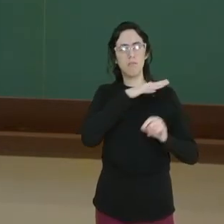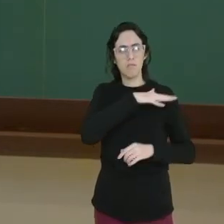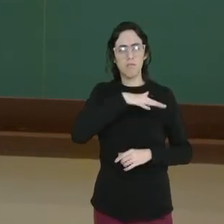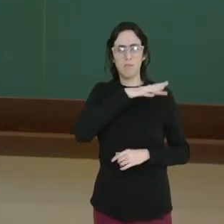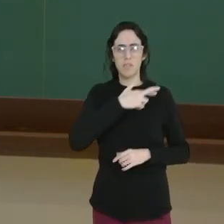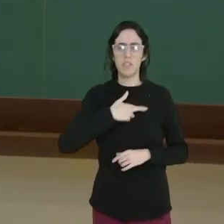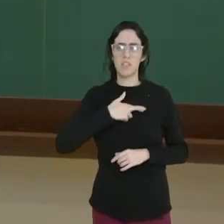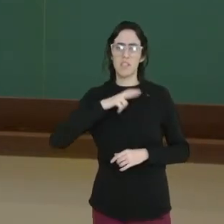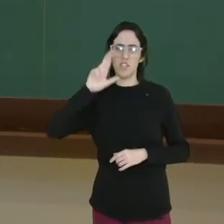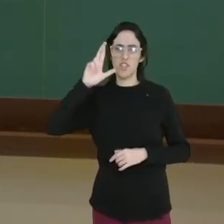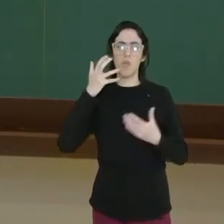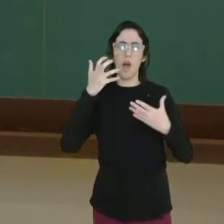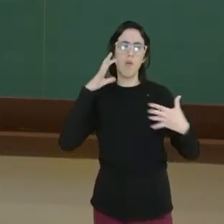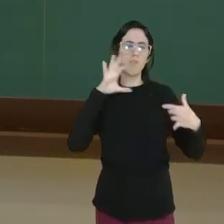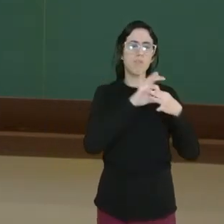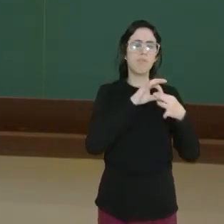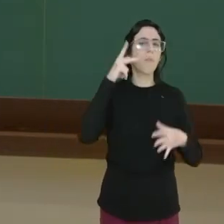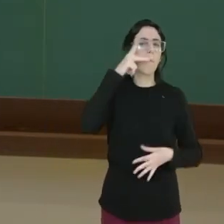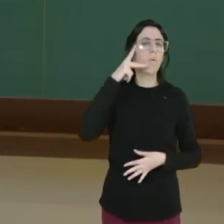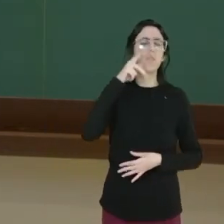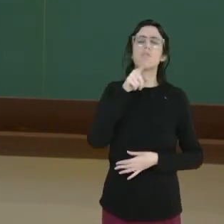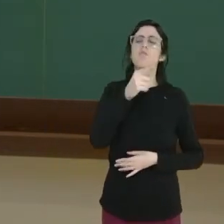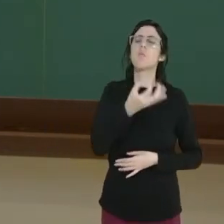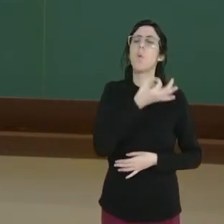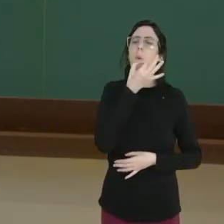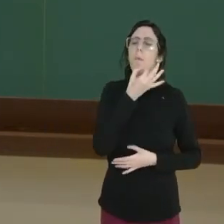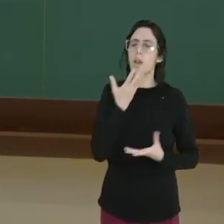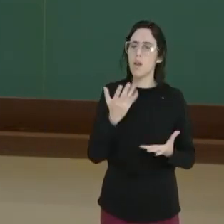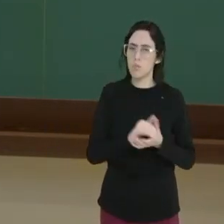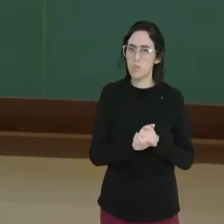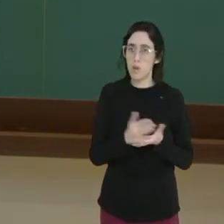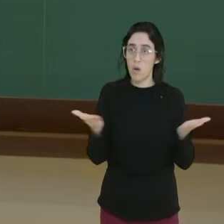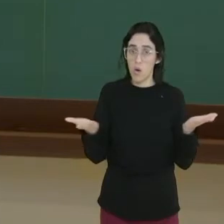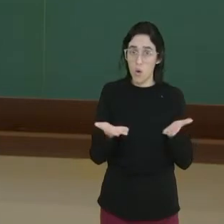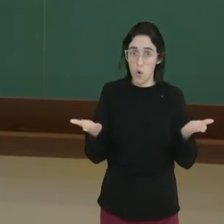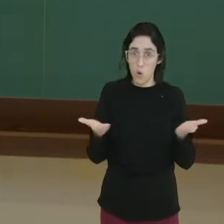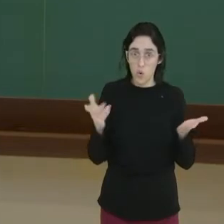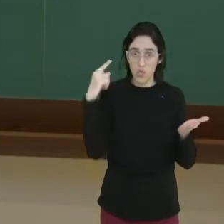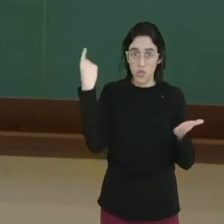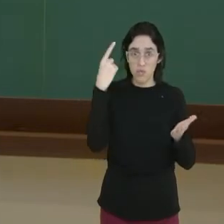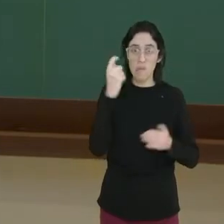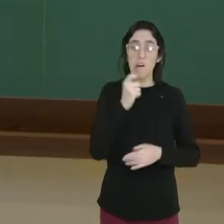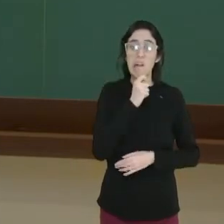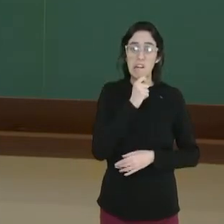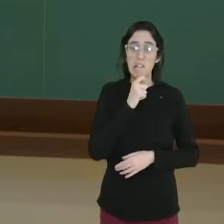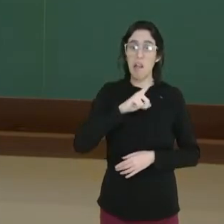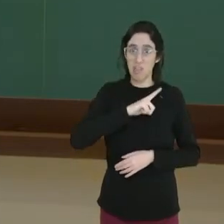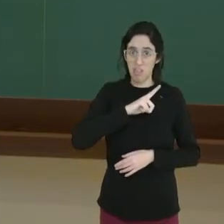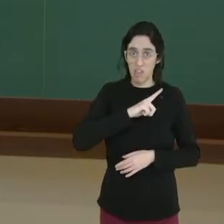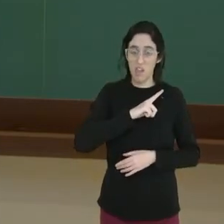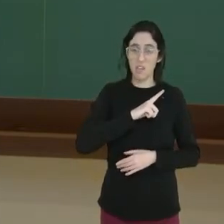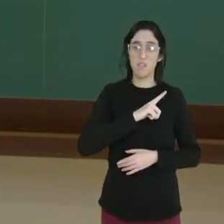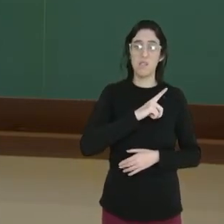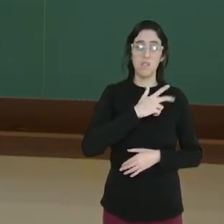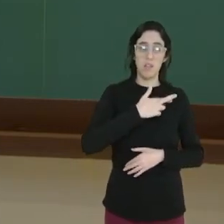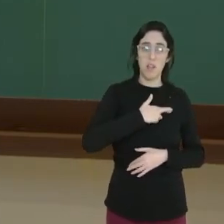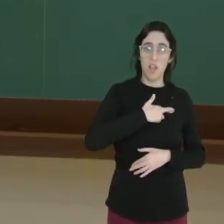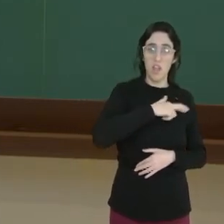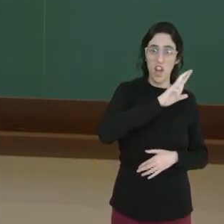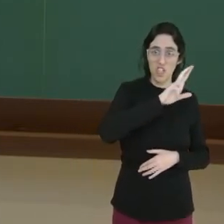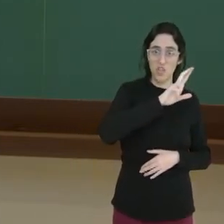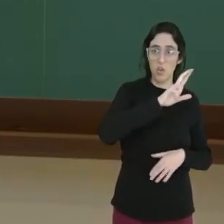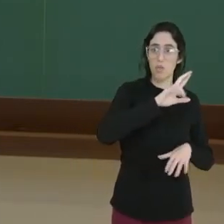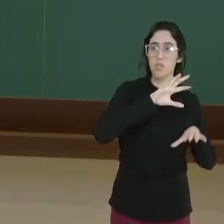as decisões políticas? E aí, você acha que ainda hoje há muita intervenção da religiosidade no